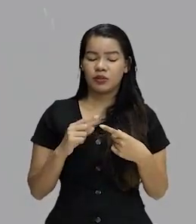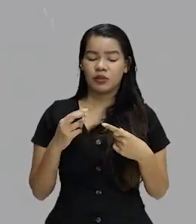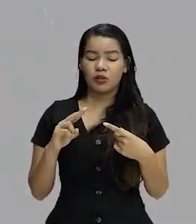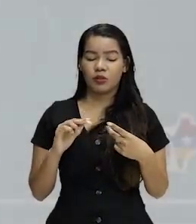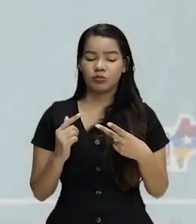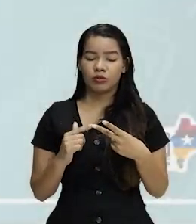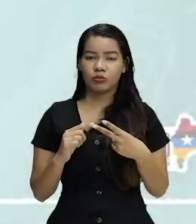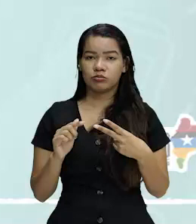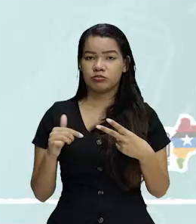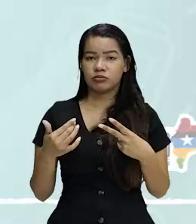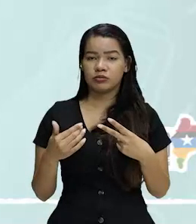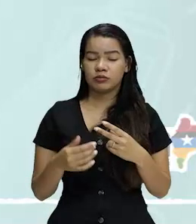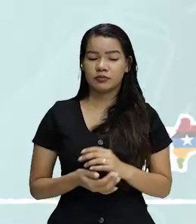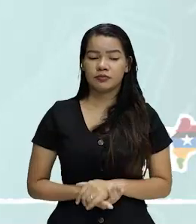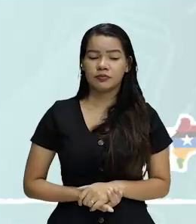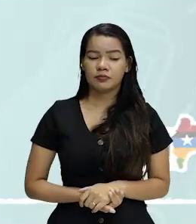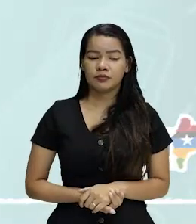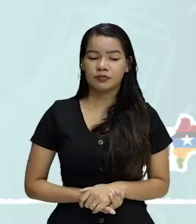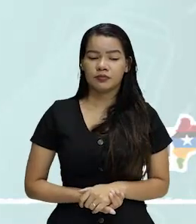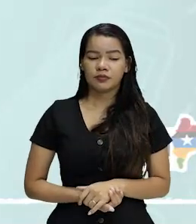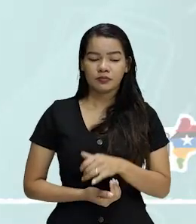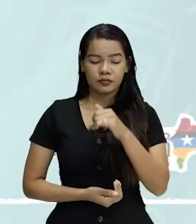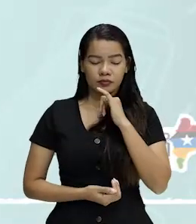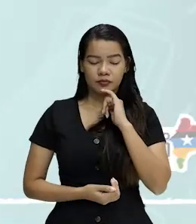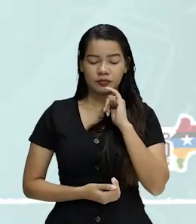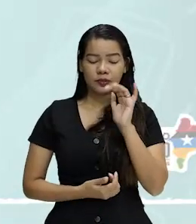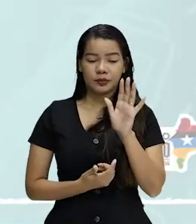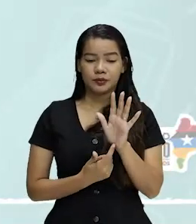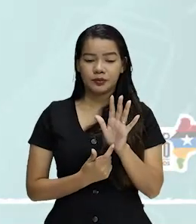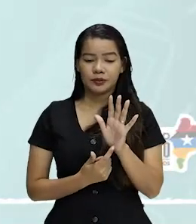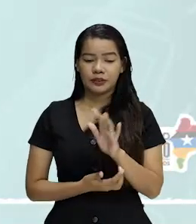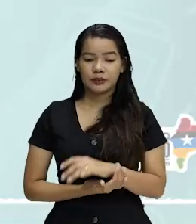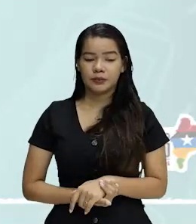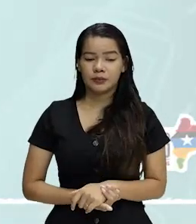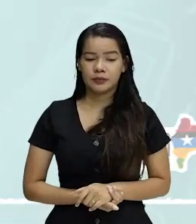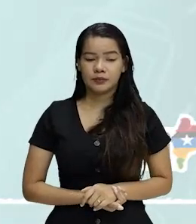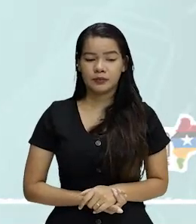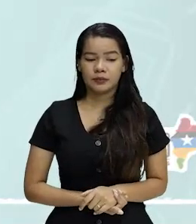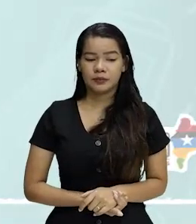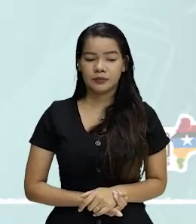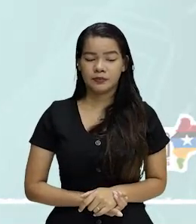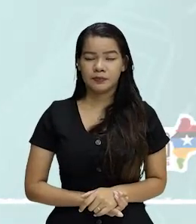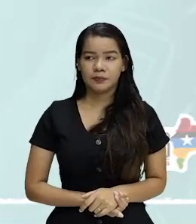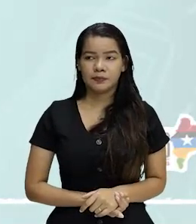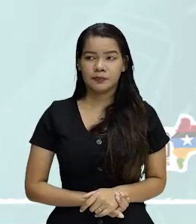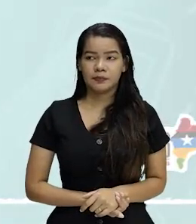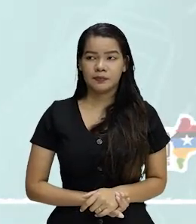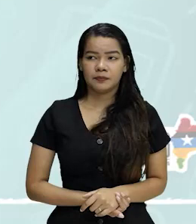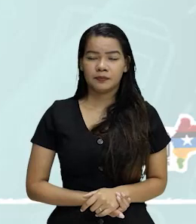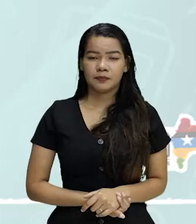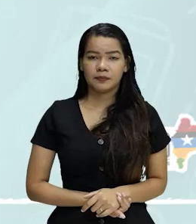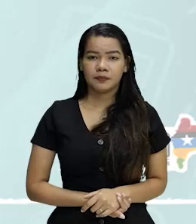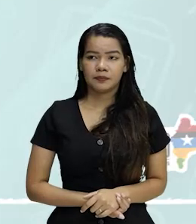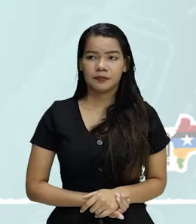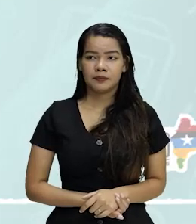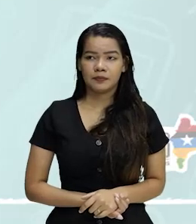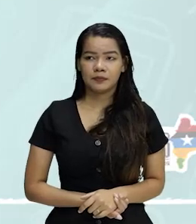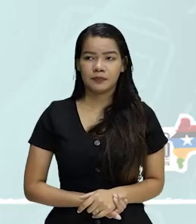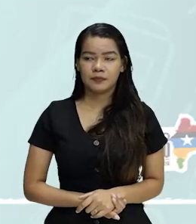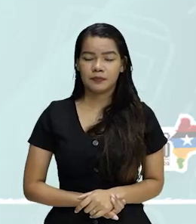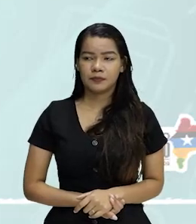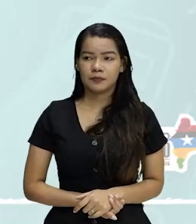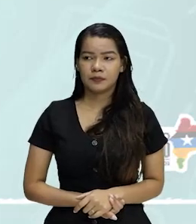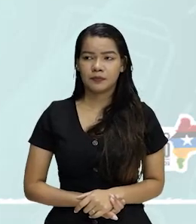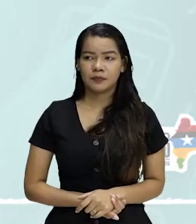ou outra. Aqui é uma exemplificação. I'll study. Eu estudarei. You'll study.